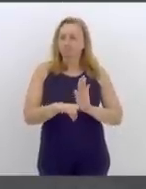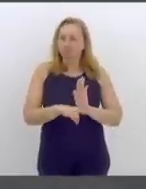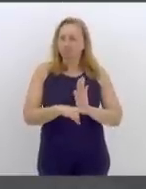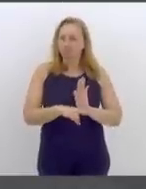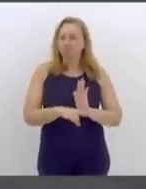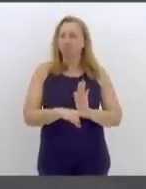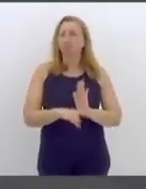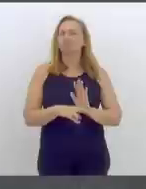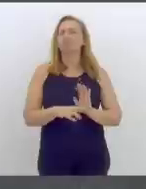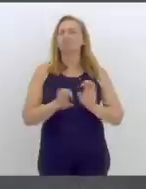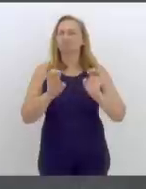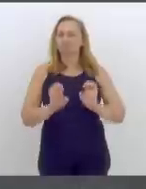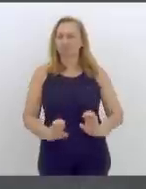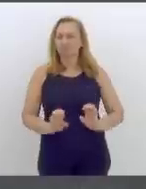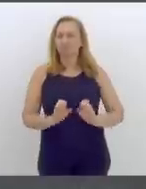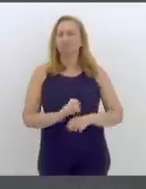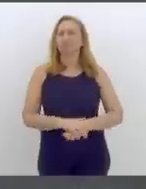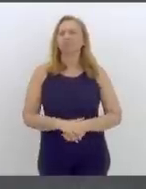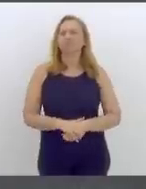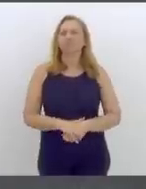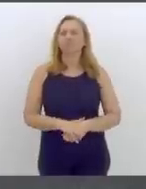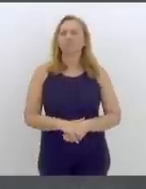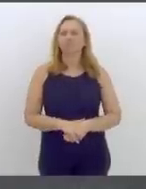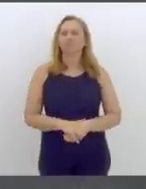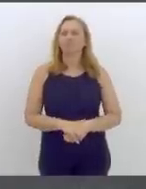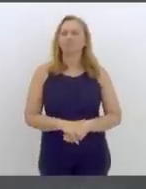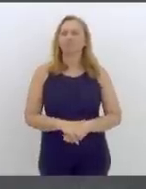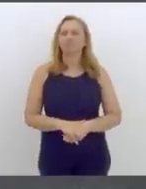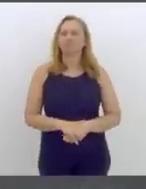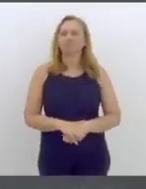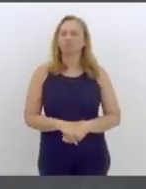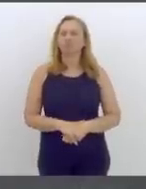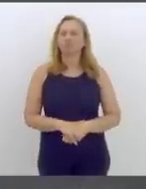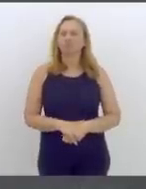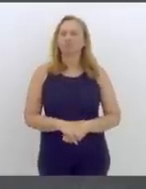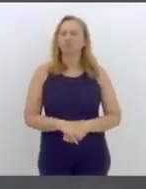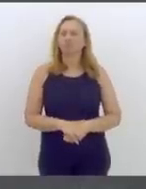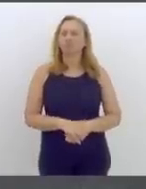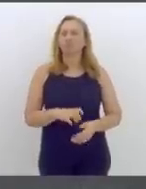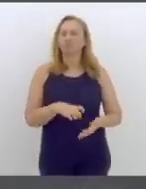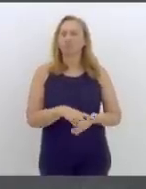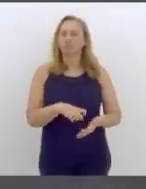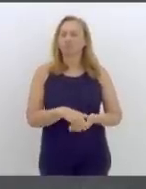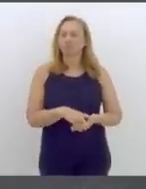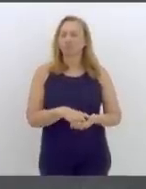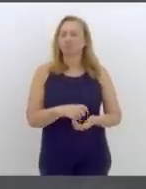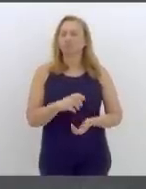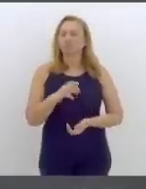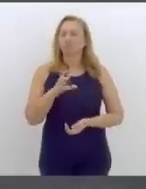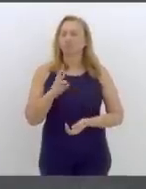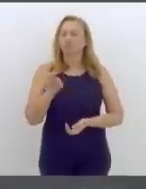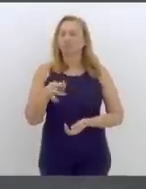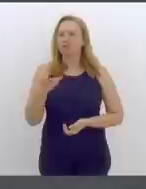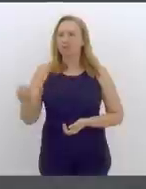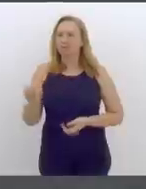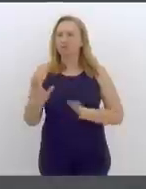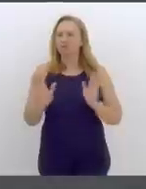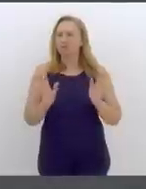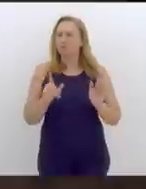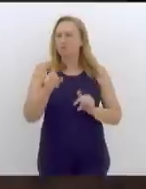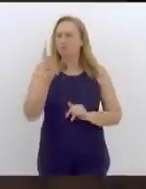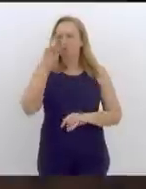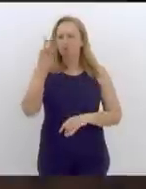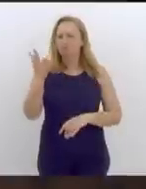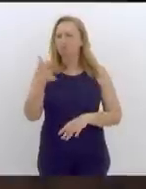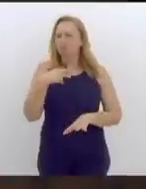as sanções são apenas advertência e repreensão Mas eu só não pode